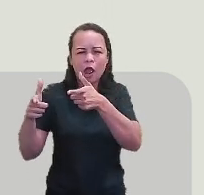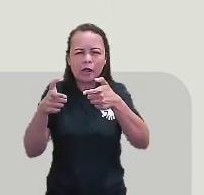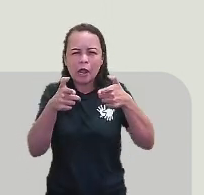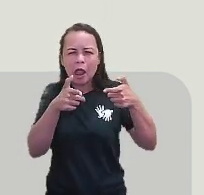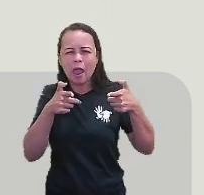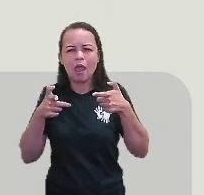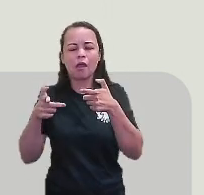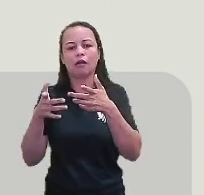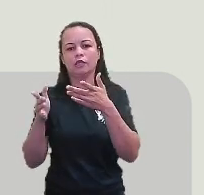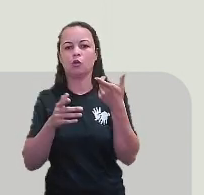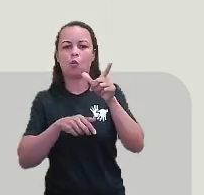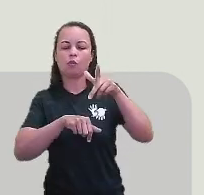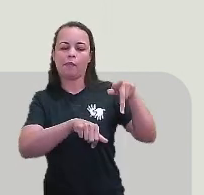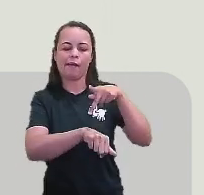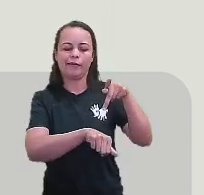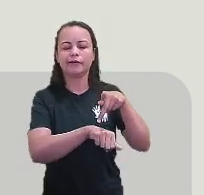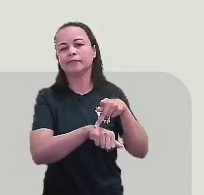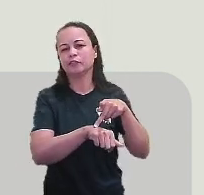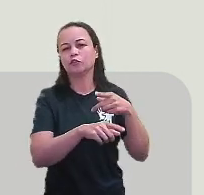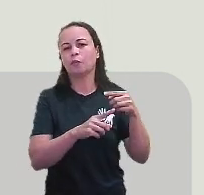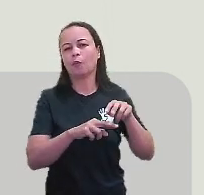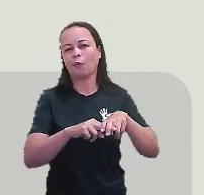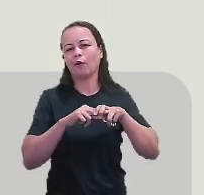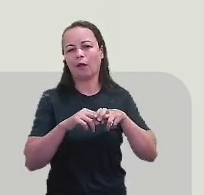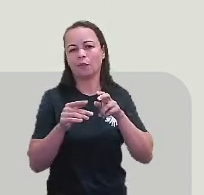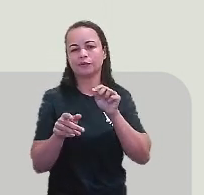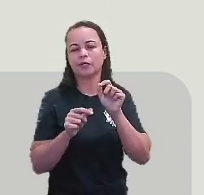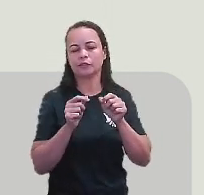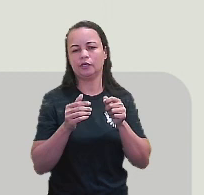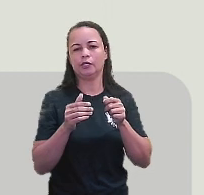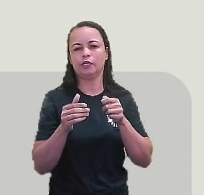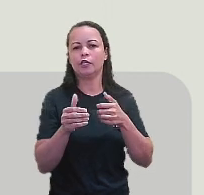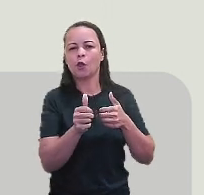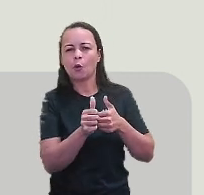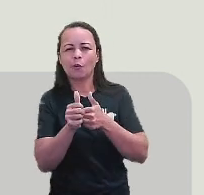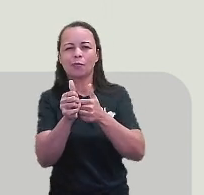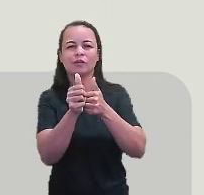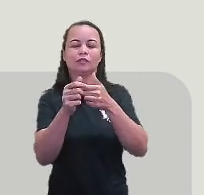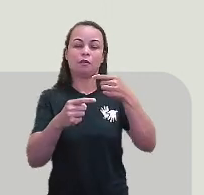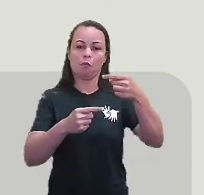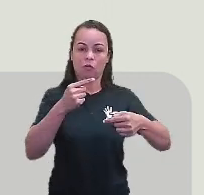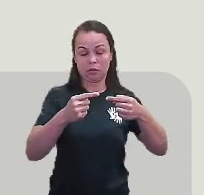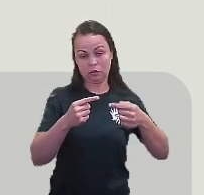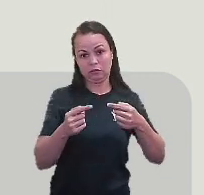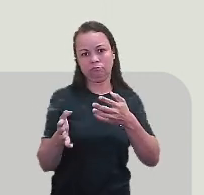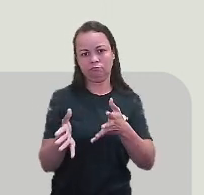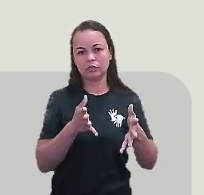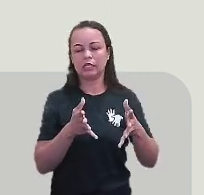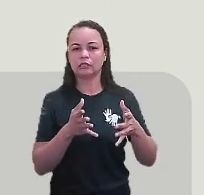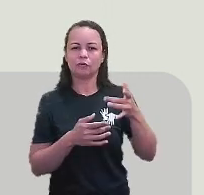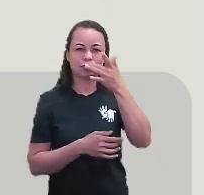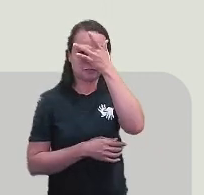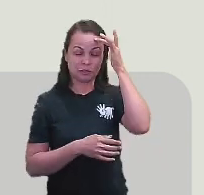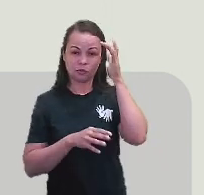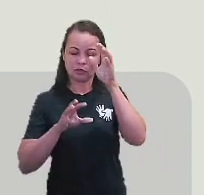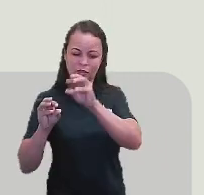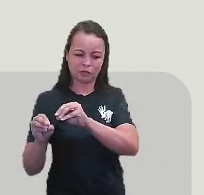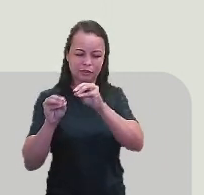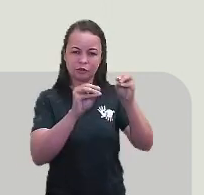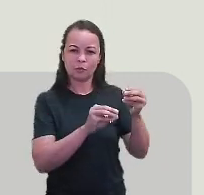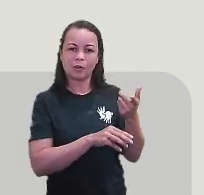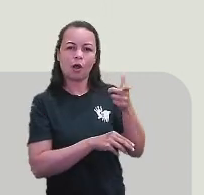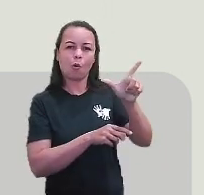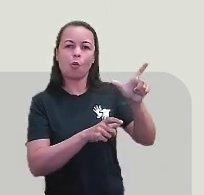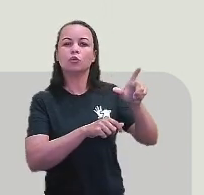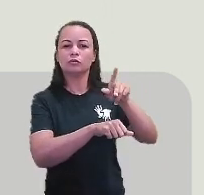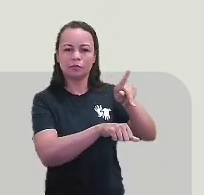por causa de opressões políticas. Então, o que acontece? As pessoas que moram naquele ambiente que está tendo guerra, elas vão se deslocar